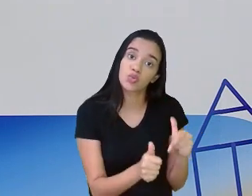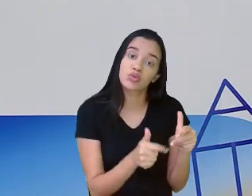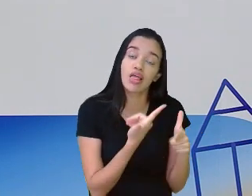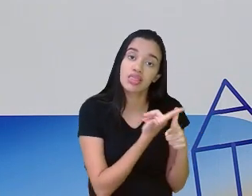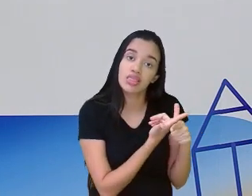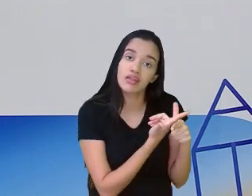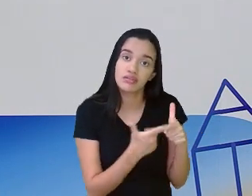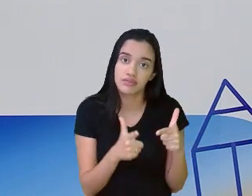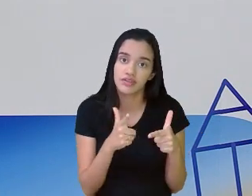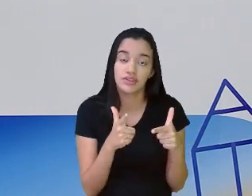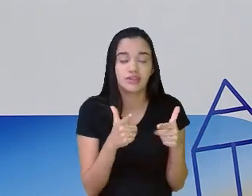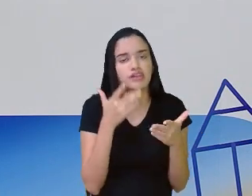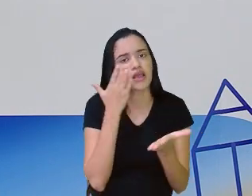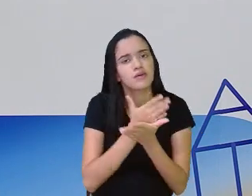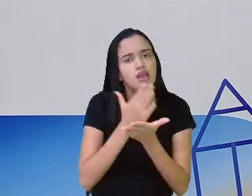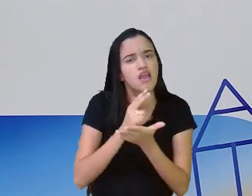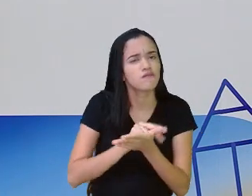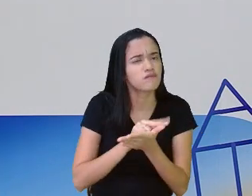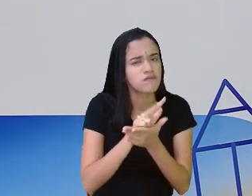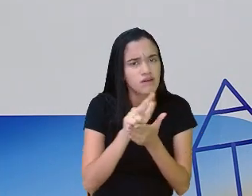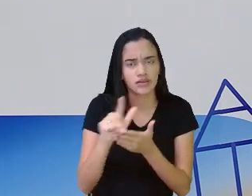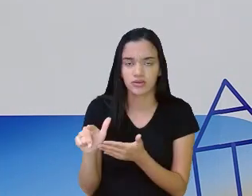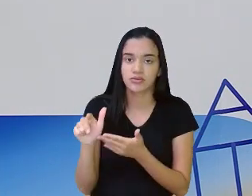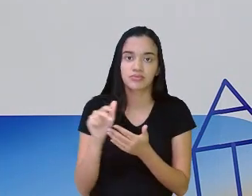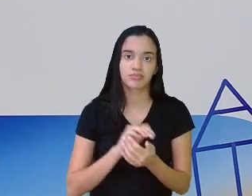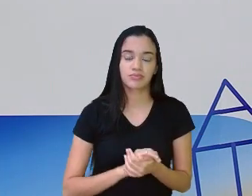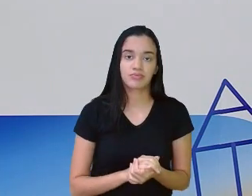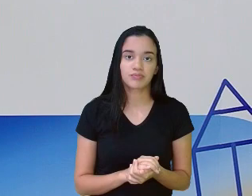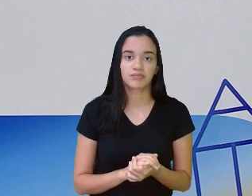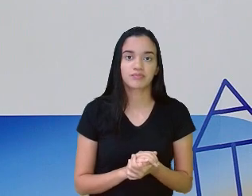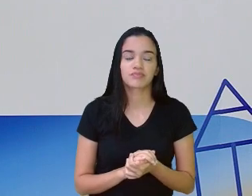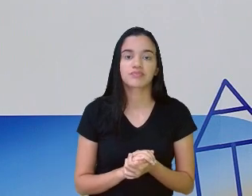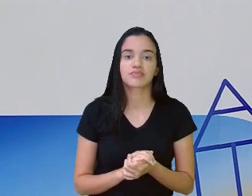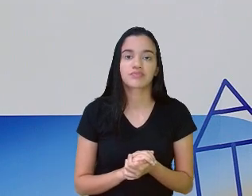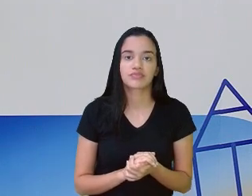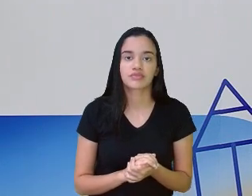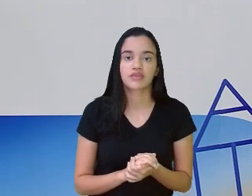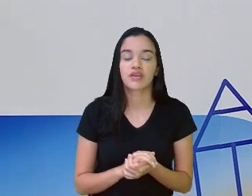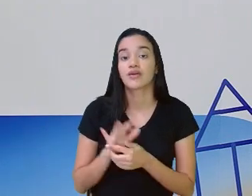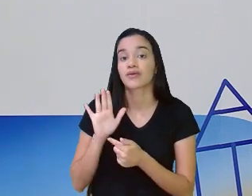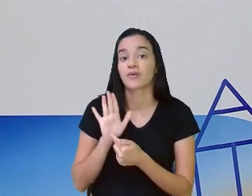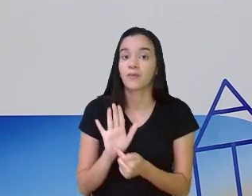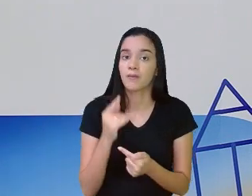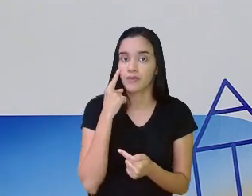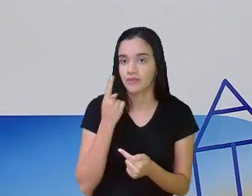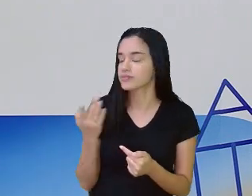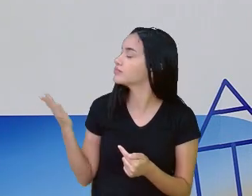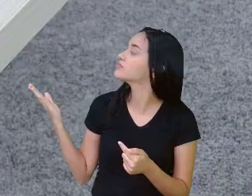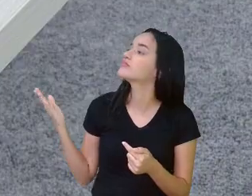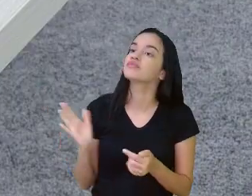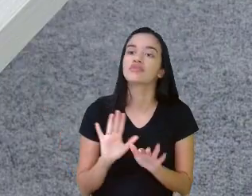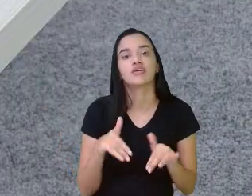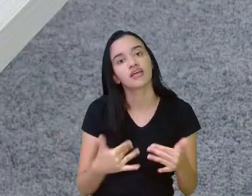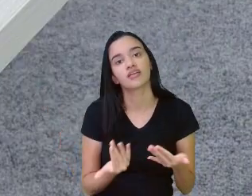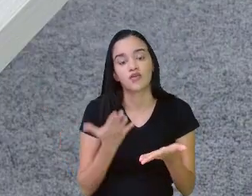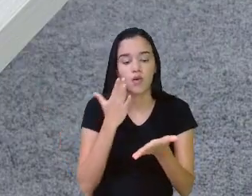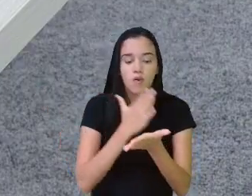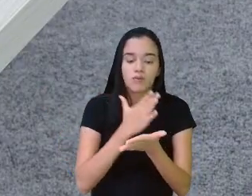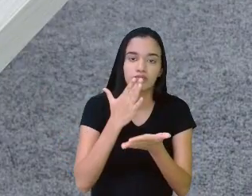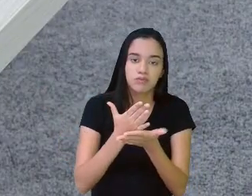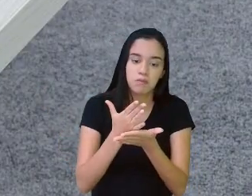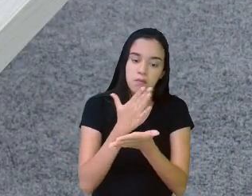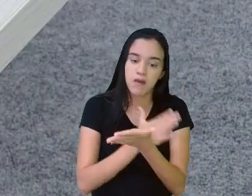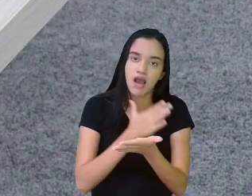dividido em várias partes, o mesmo inteiro. Como tem aqui. Ah, eu dividi em 2